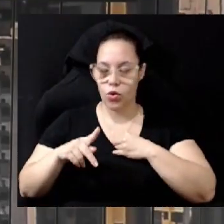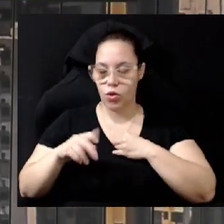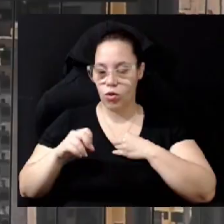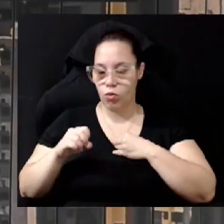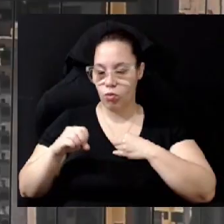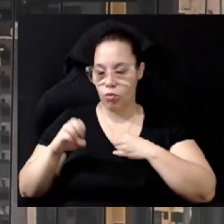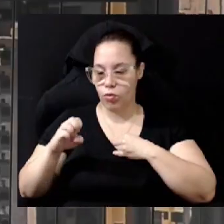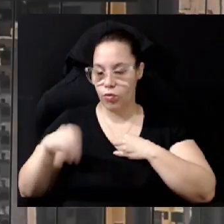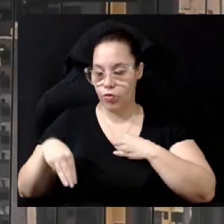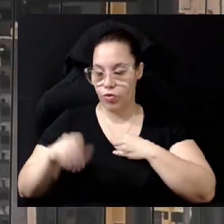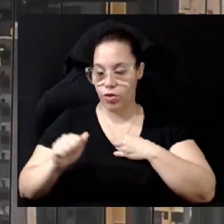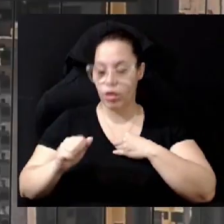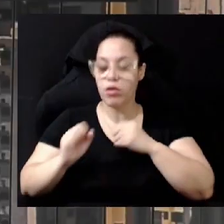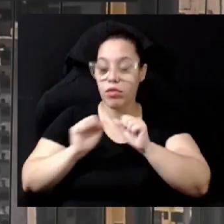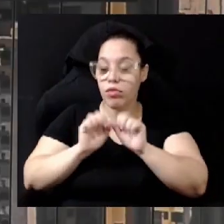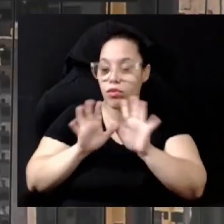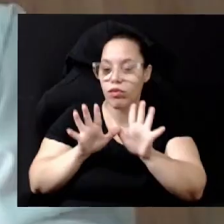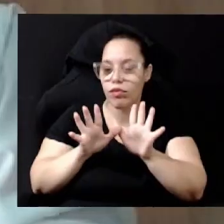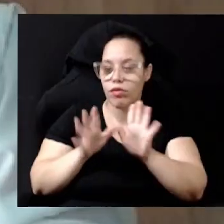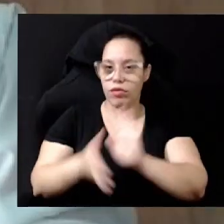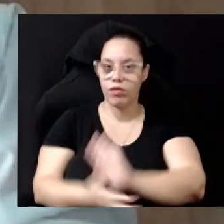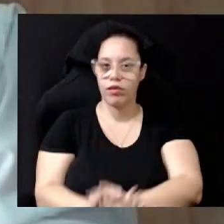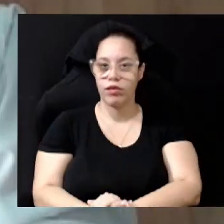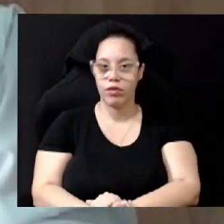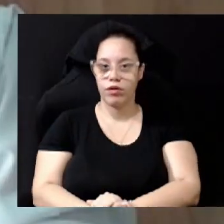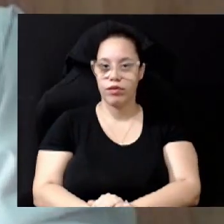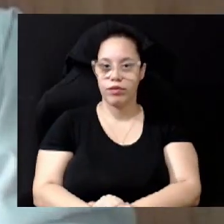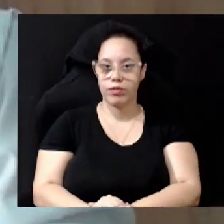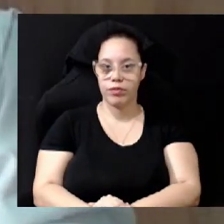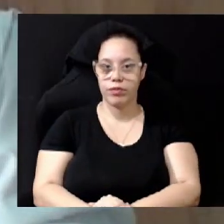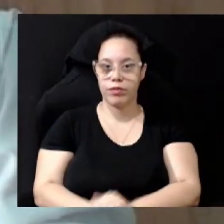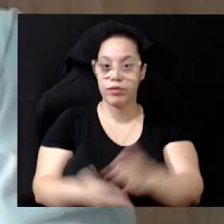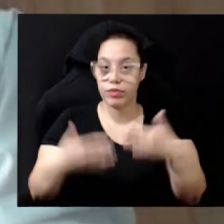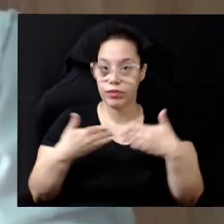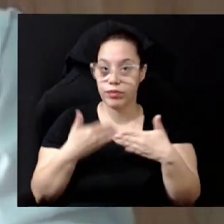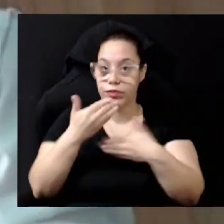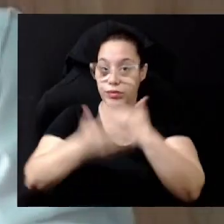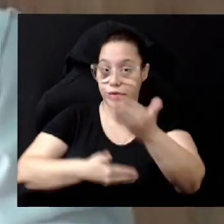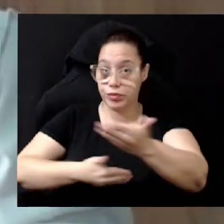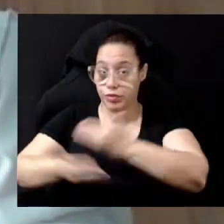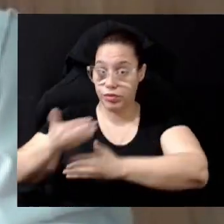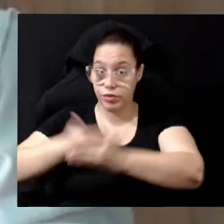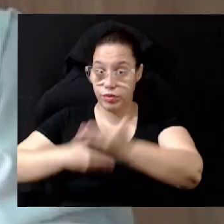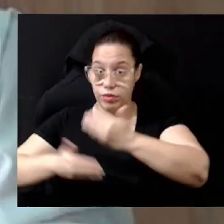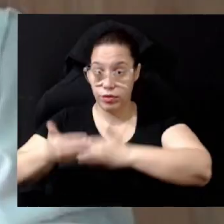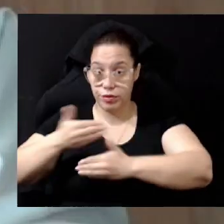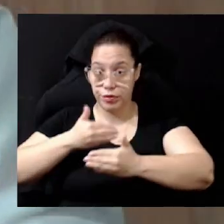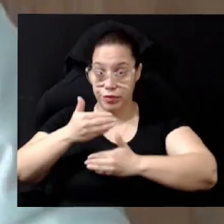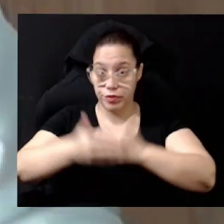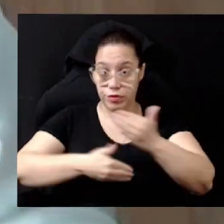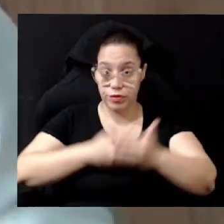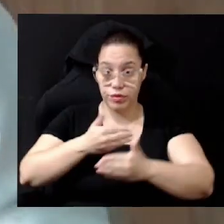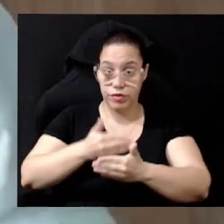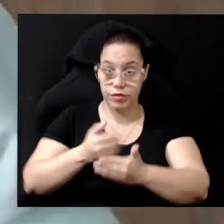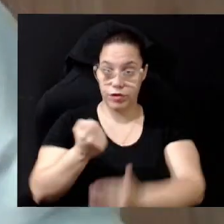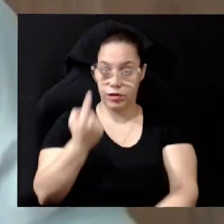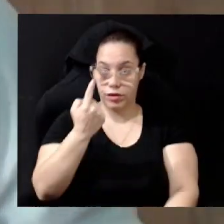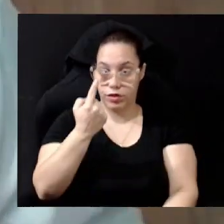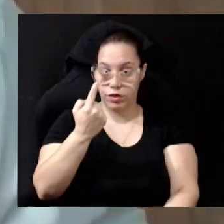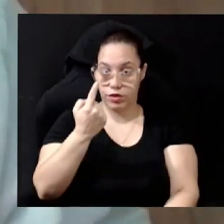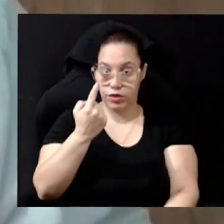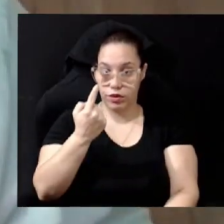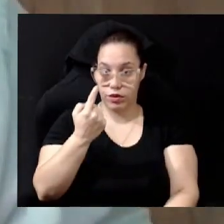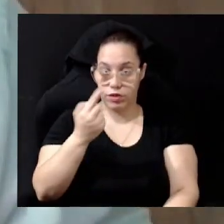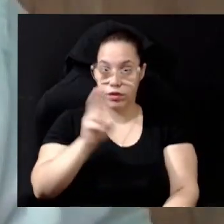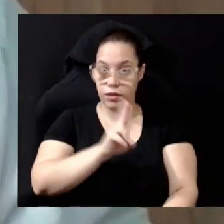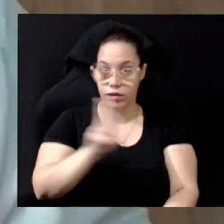poema? Claro, eu vou compartilhar com vocês o